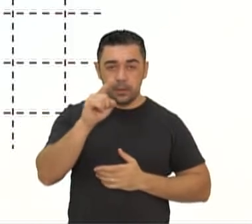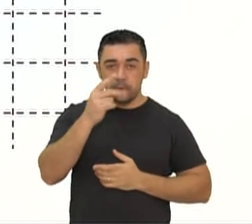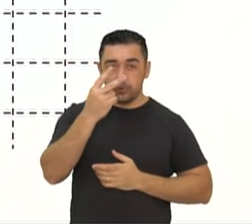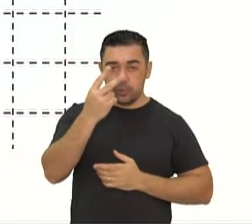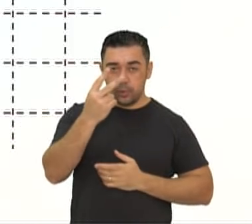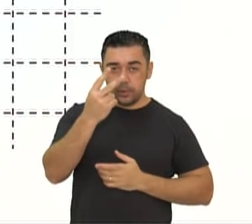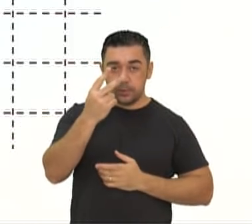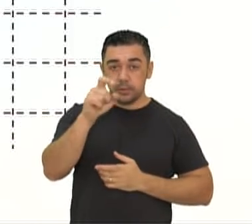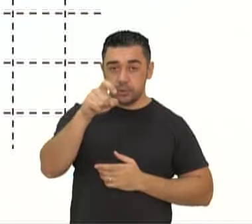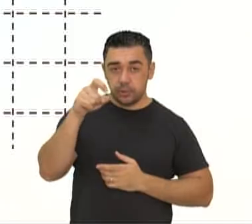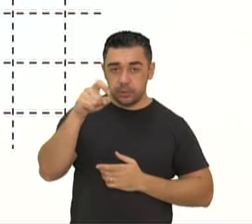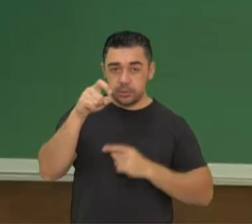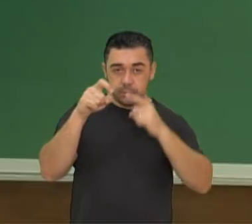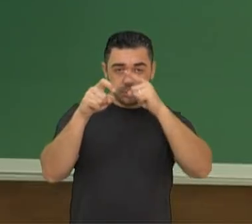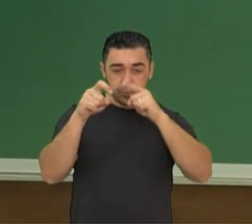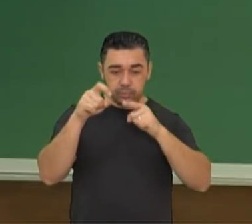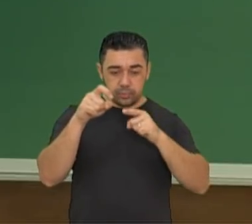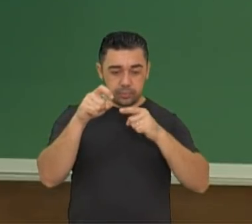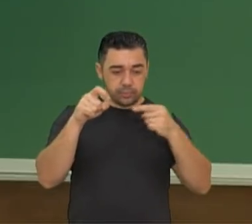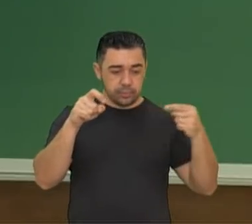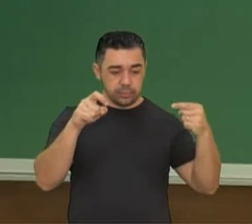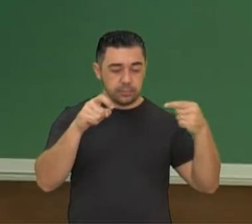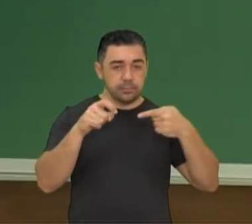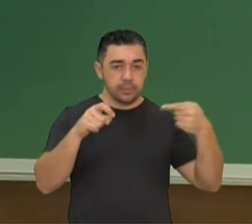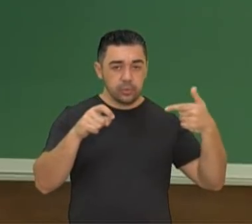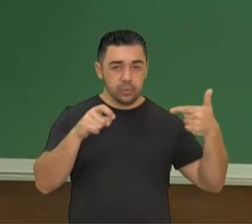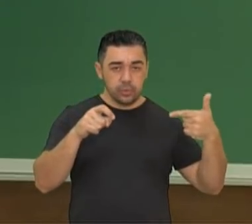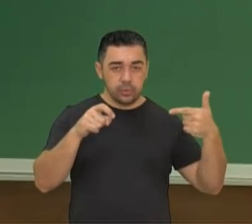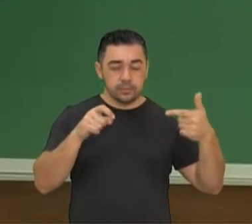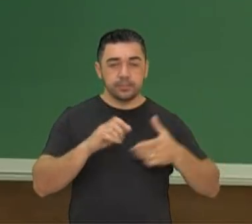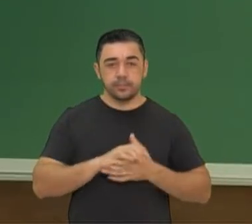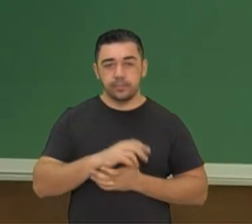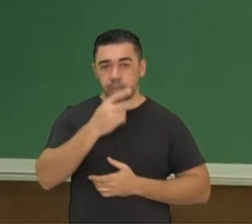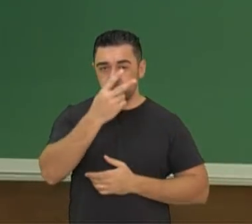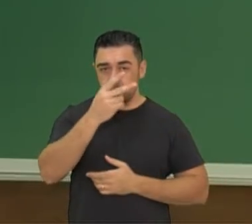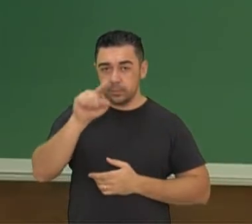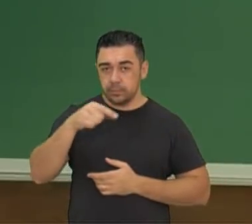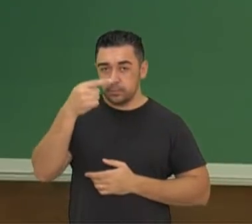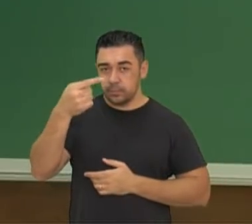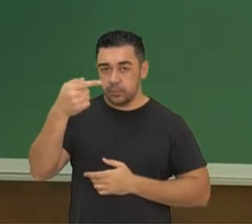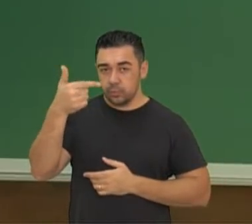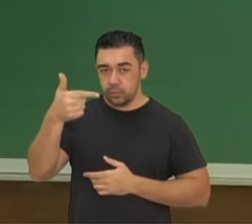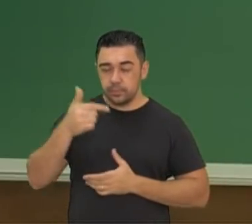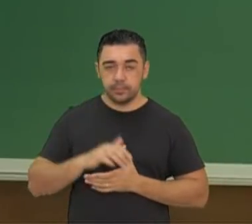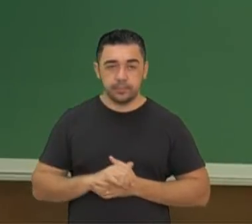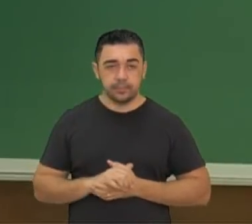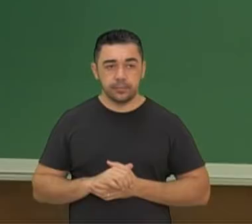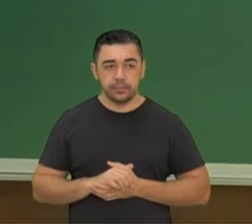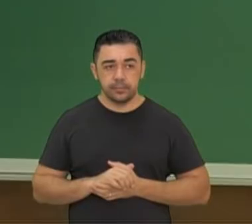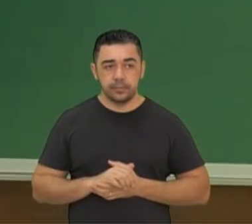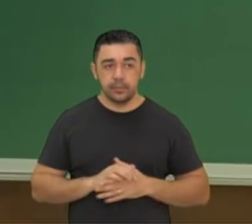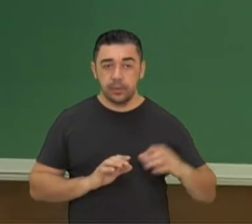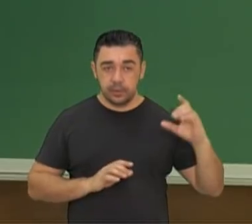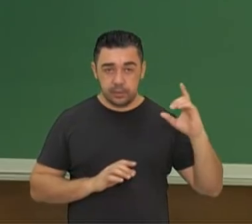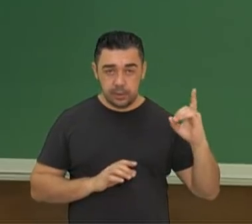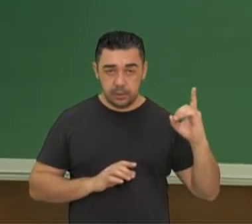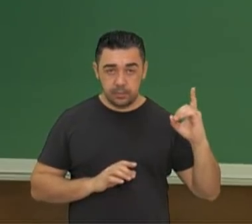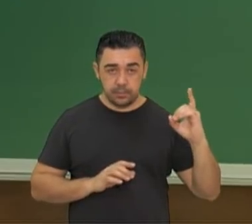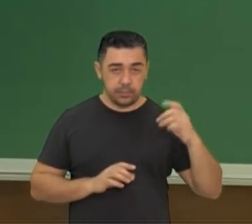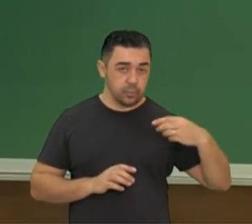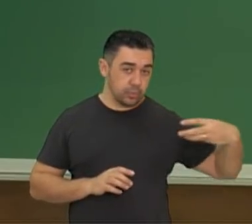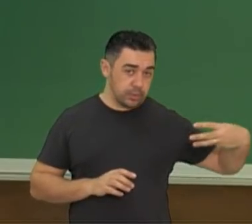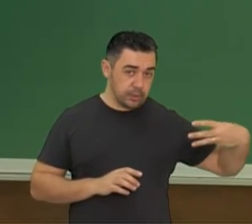menos 2 para y. Tudo bem? E o ponto D? O ponto dele está aqui no terceiro quadrante,